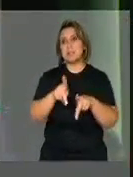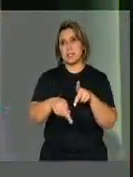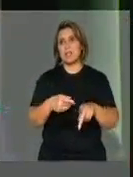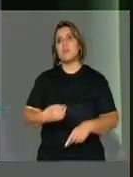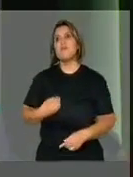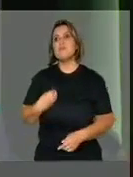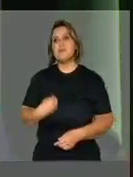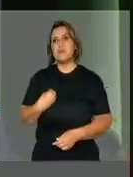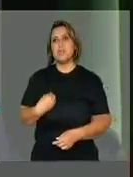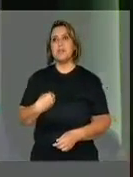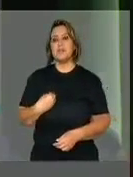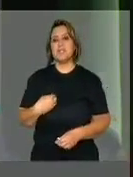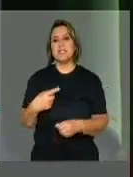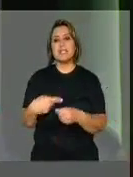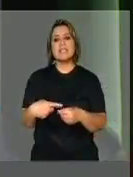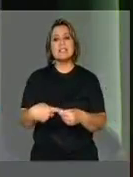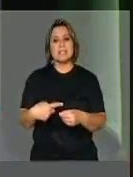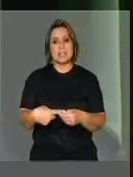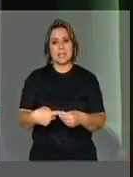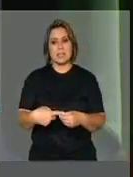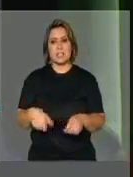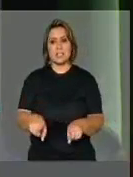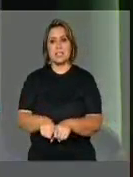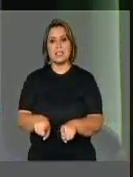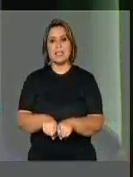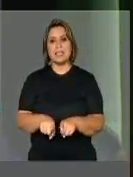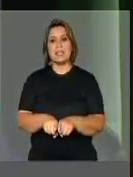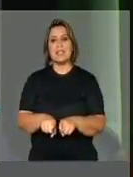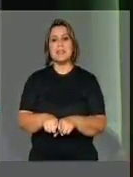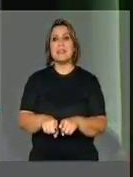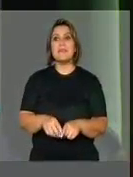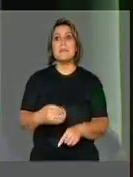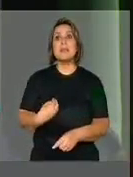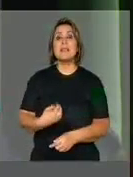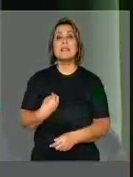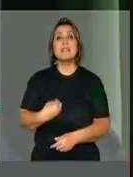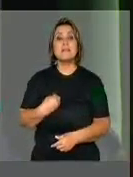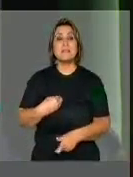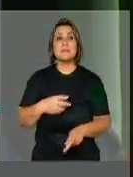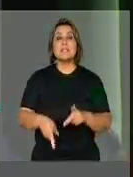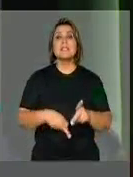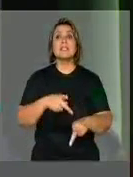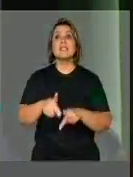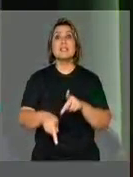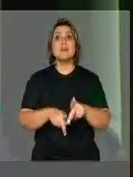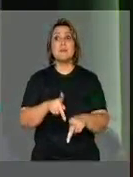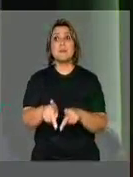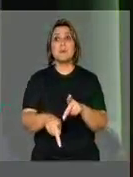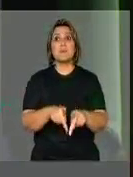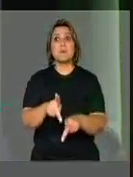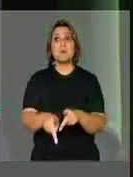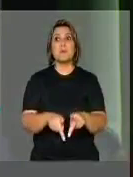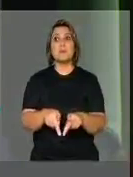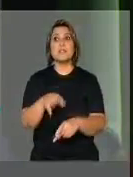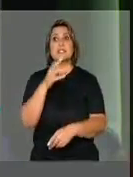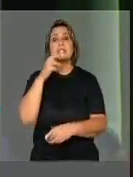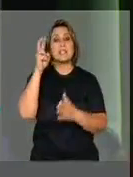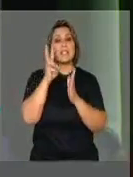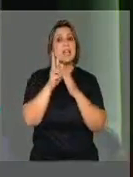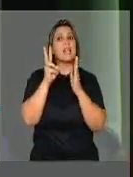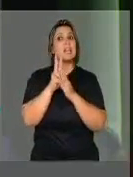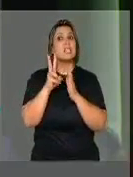nas cidades, e, ao mesmo tempo, na presença de populações, comunidades isoladas,